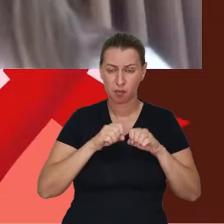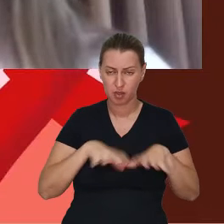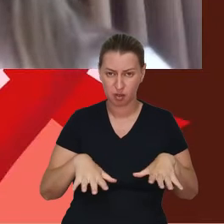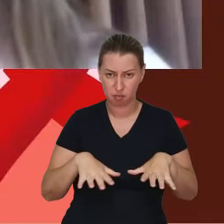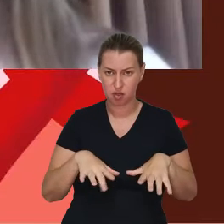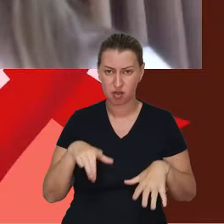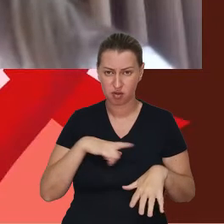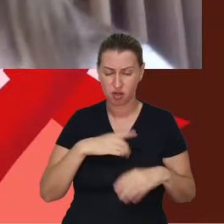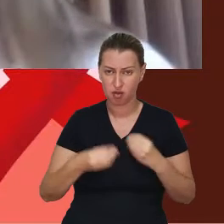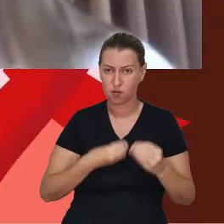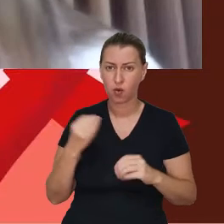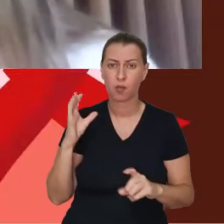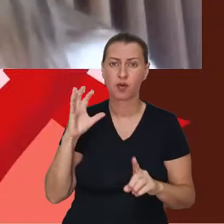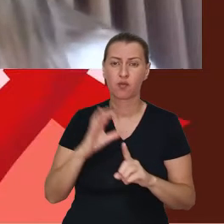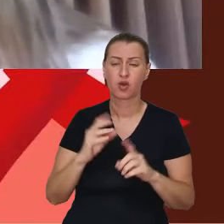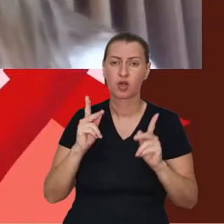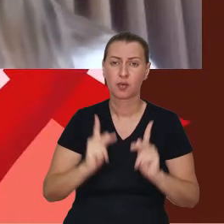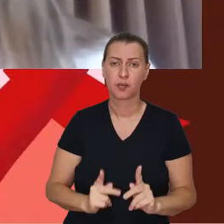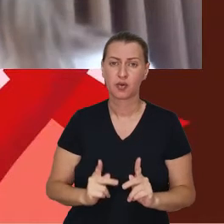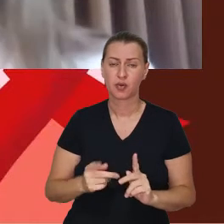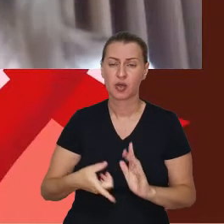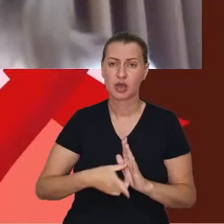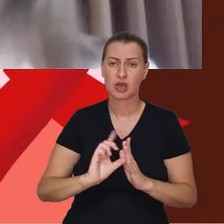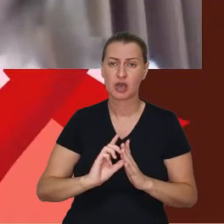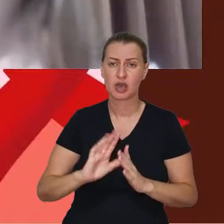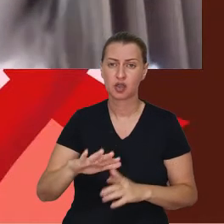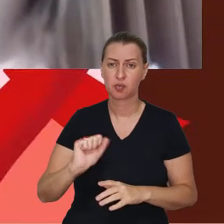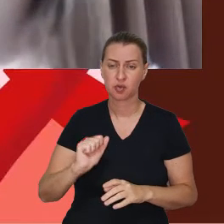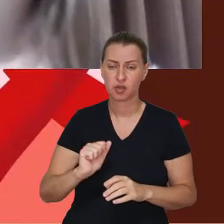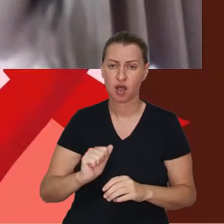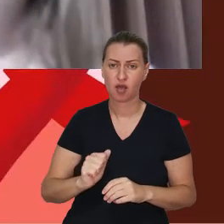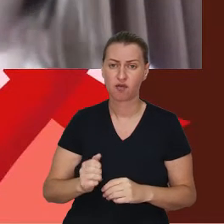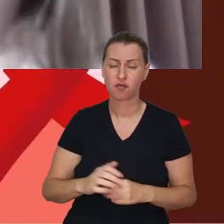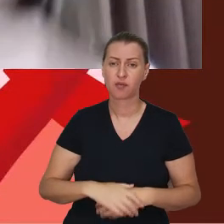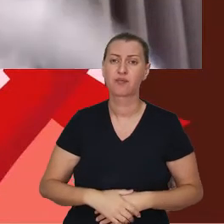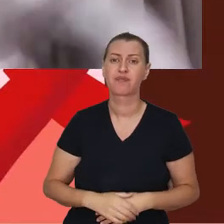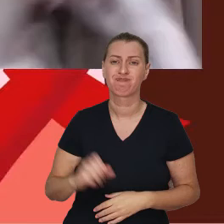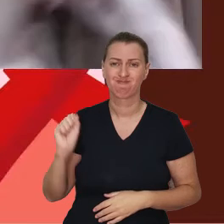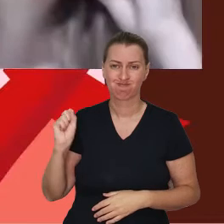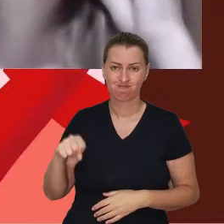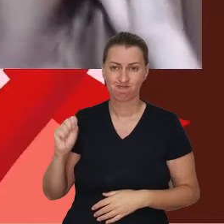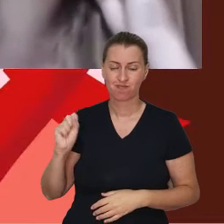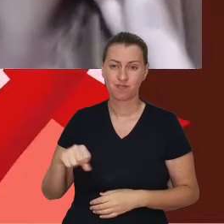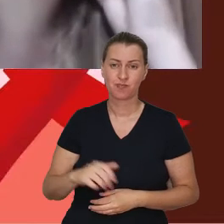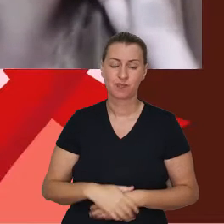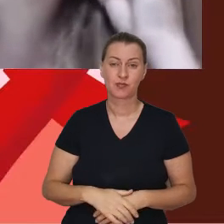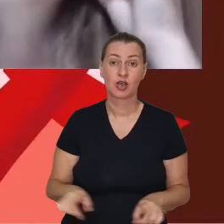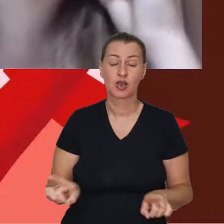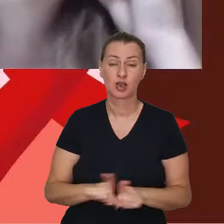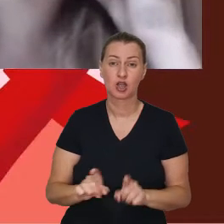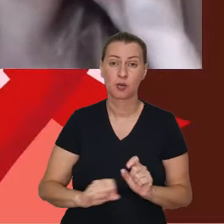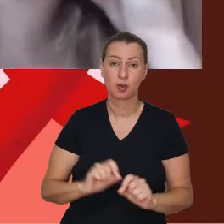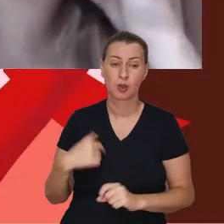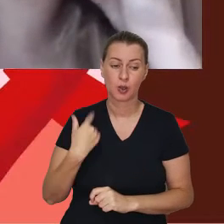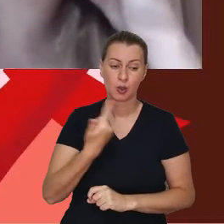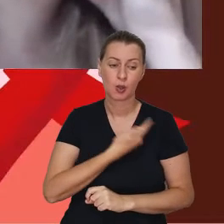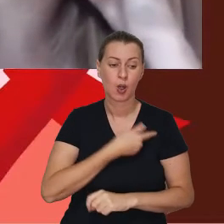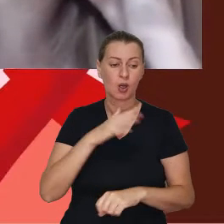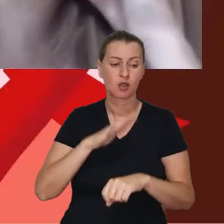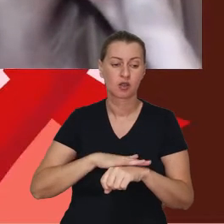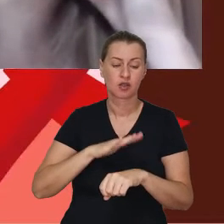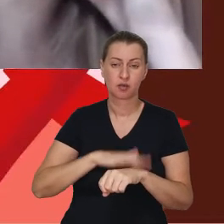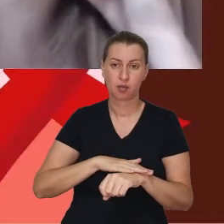impacto no pessoal que geralmente buscava, os públicos ali? Sim. Inclusive, nós, por um